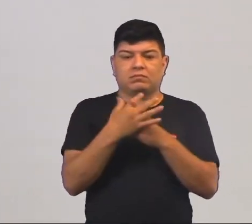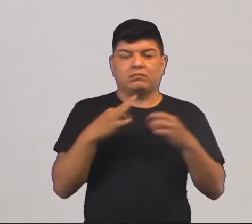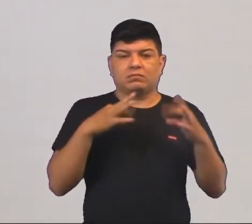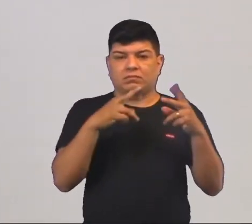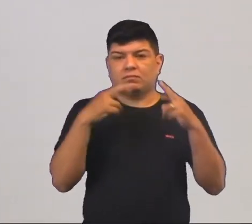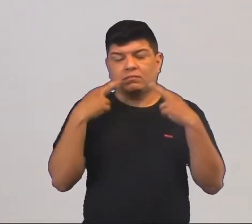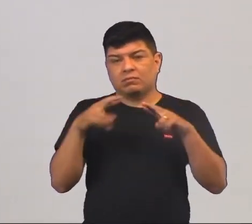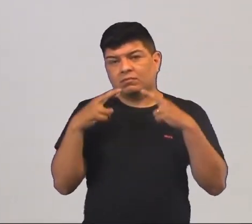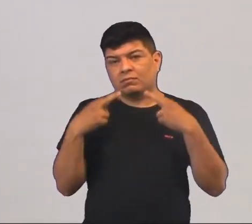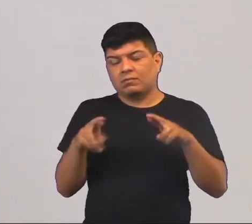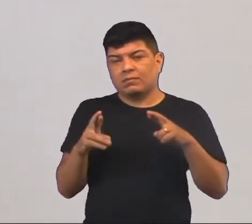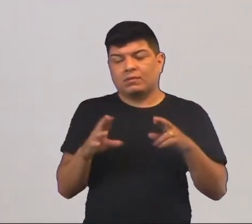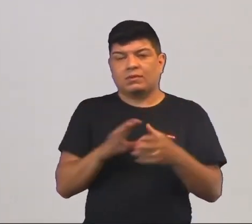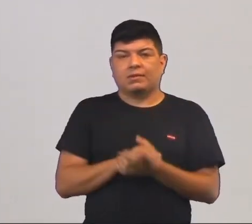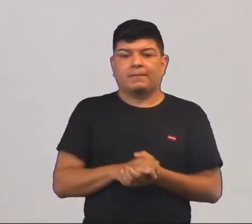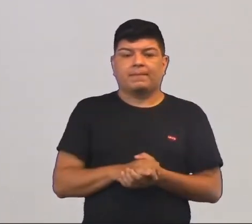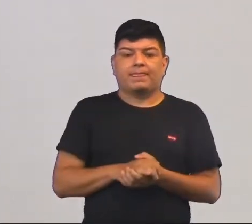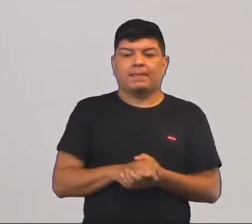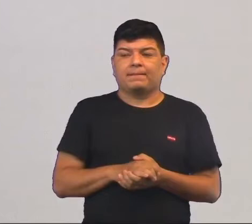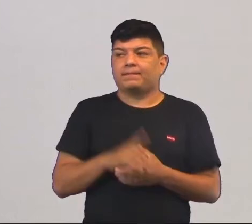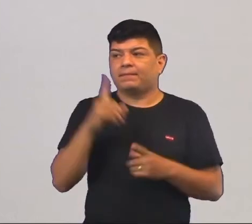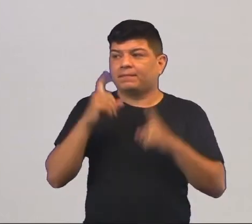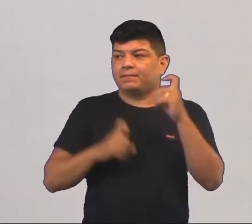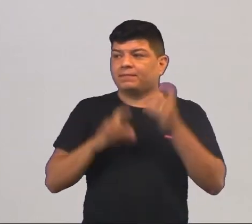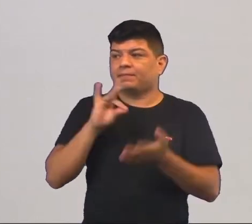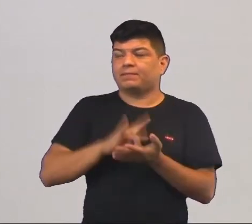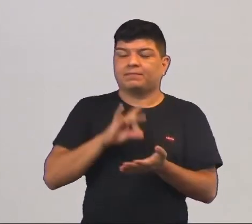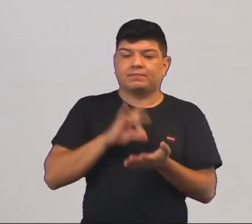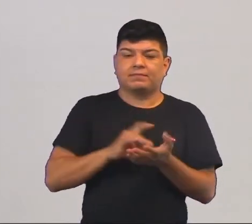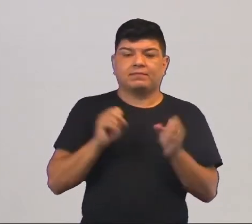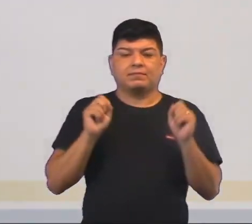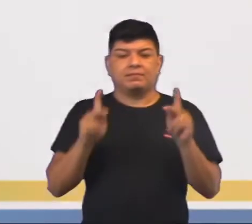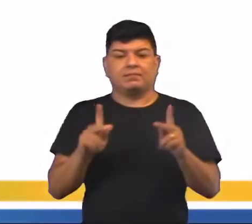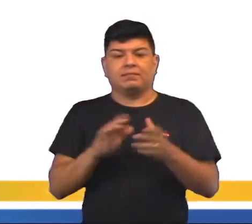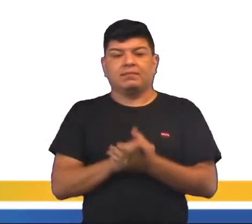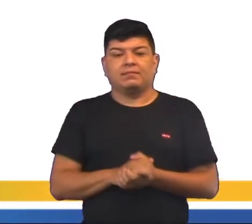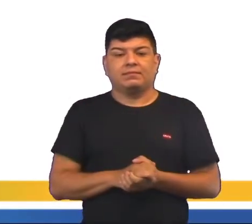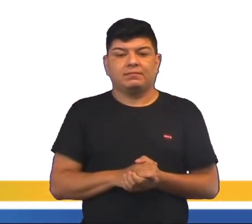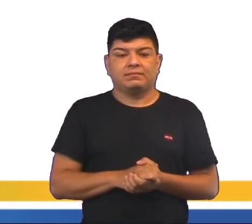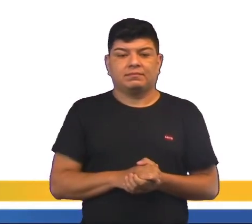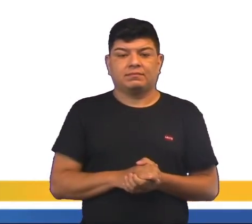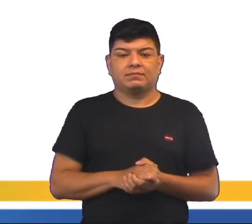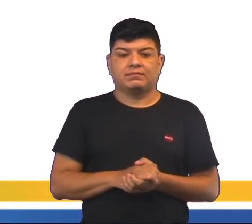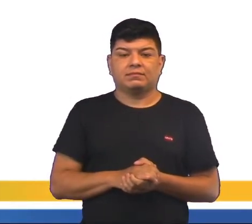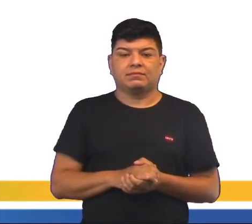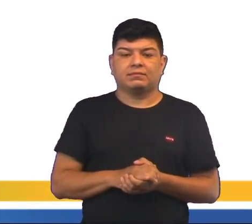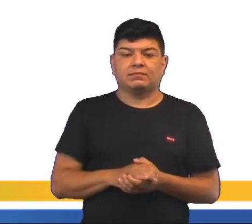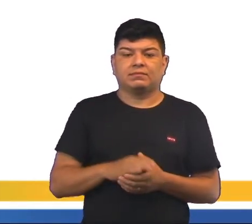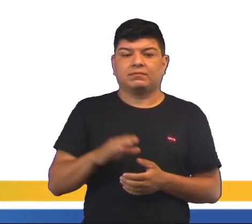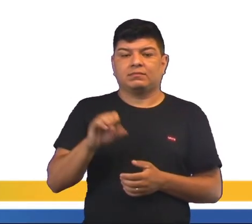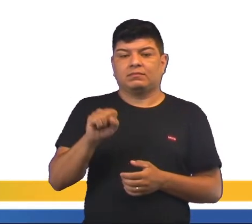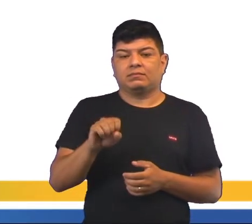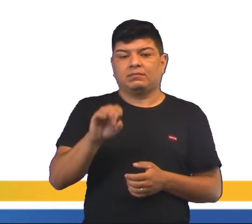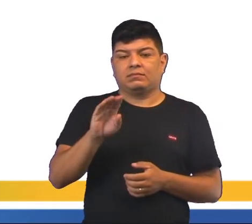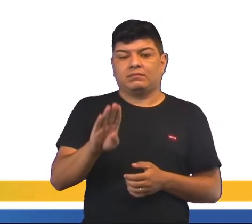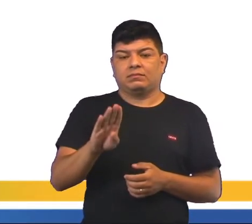todas as críticas são a expressão da verdade. A gente tem aí